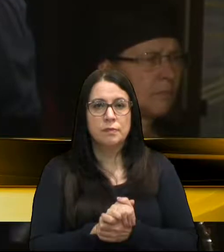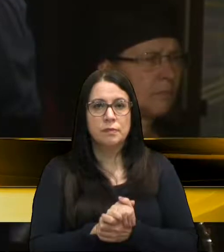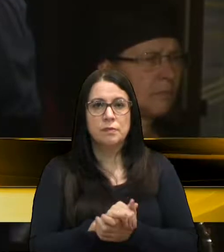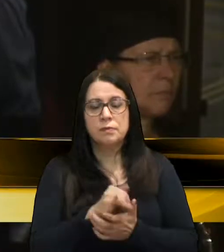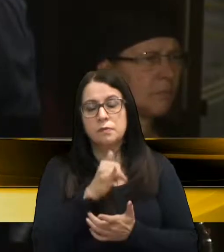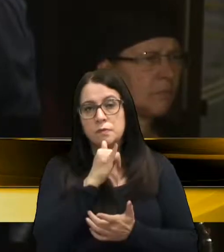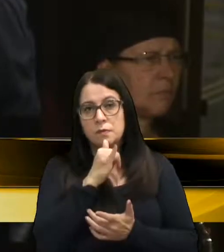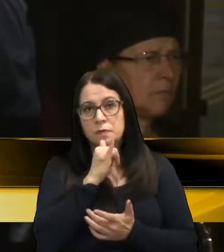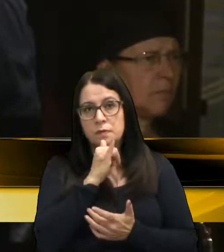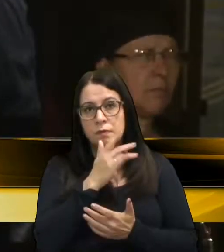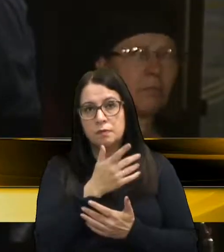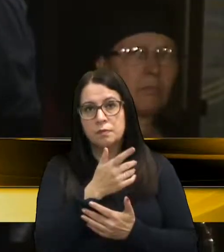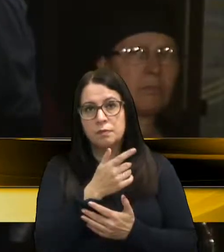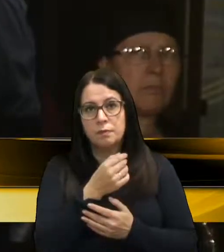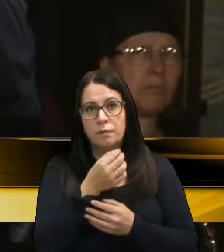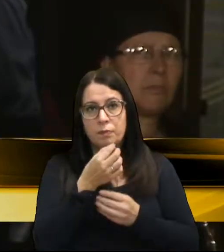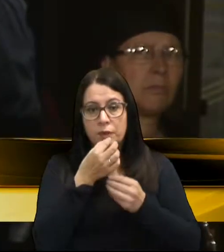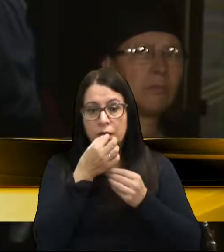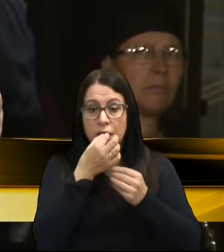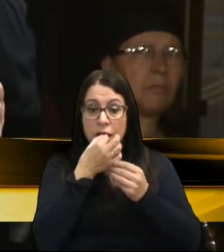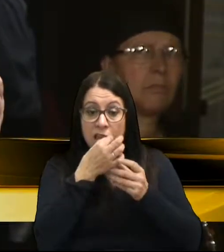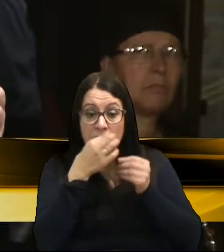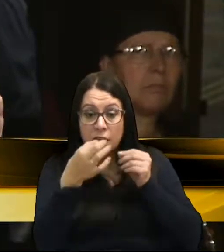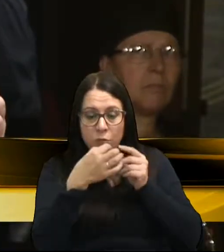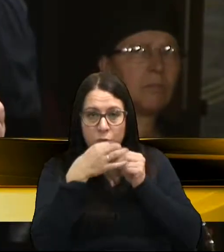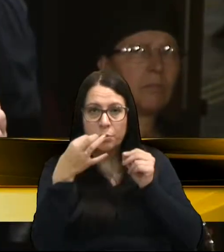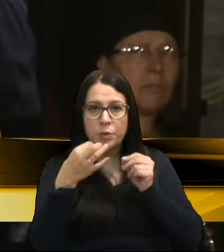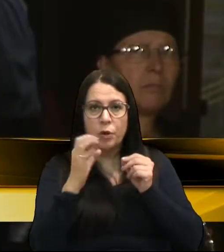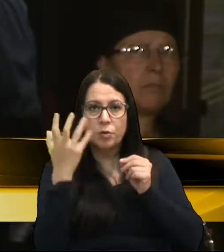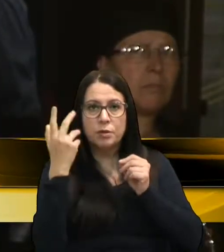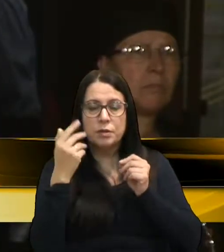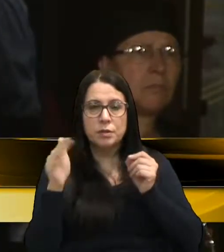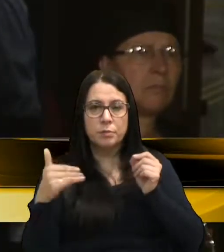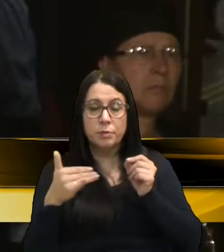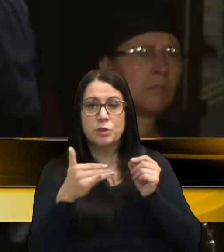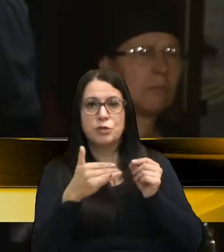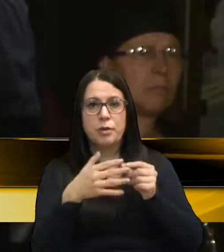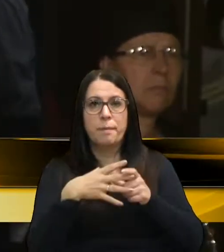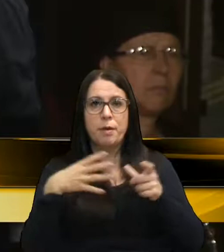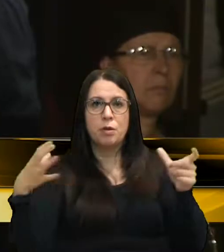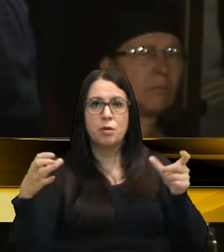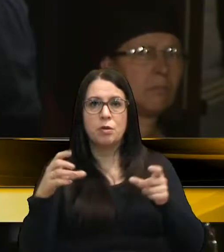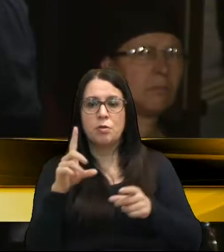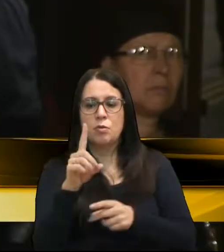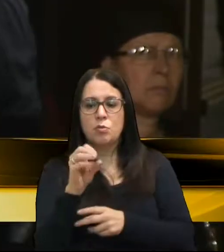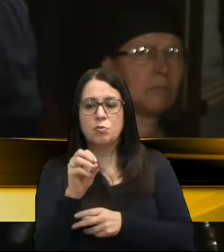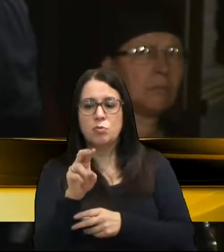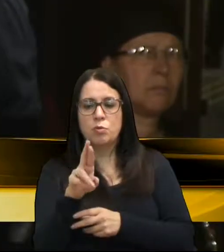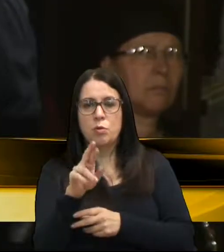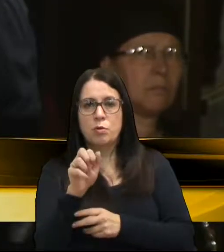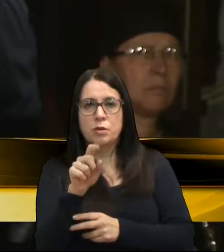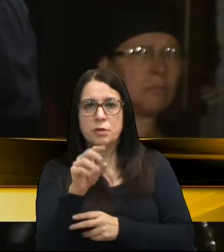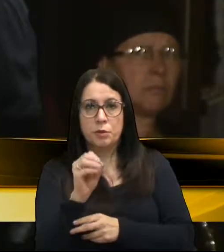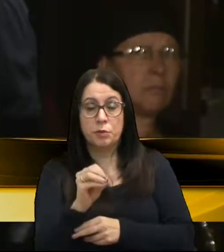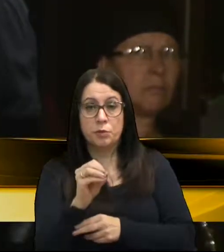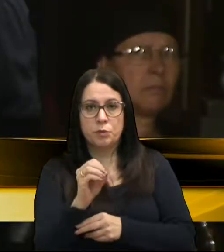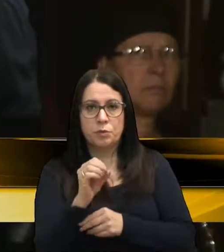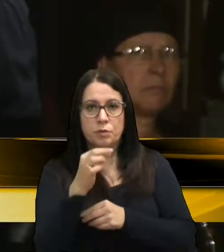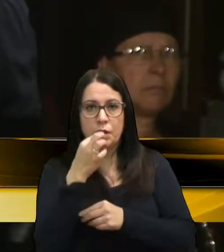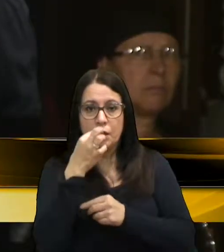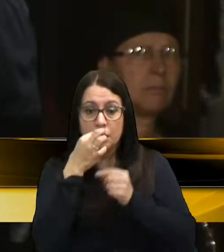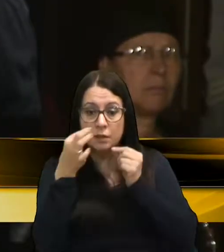exemplo, romper a língua do peixe, como acontece em peixes maiores, como o caso do dourado, às vezes ocorre de romper a língua do